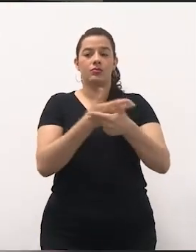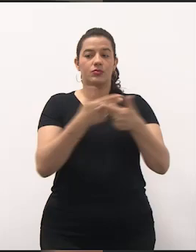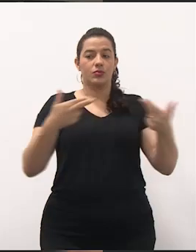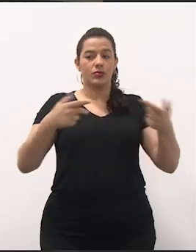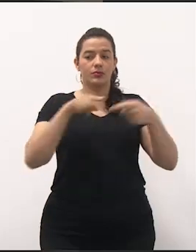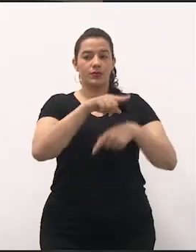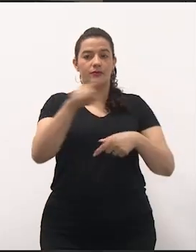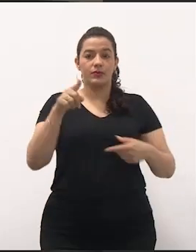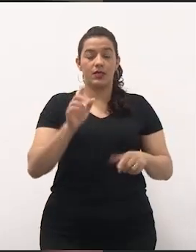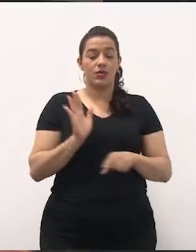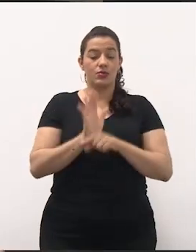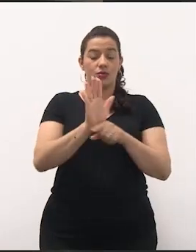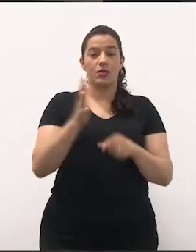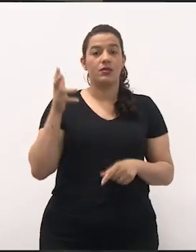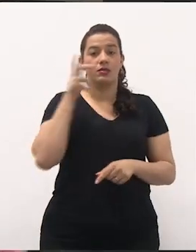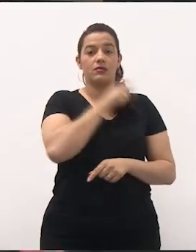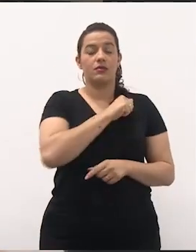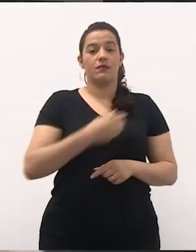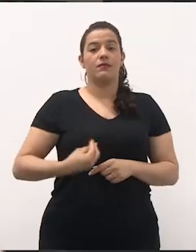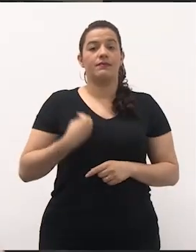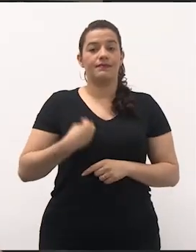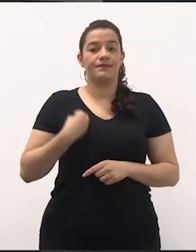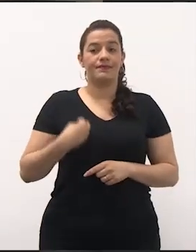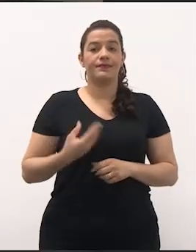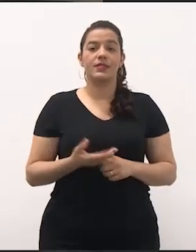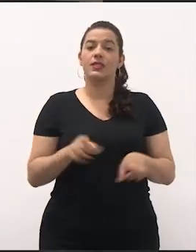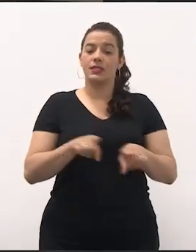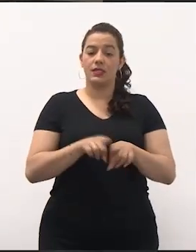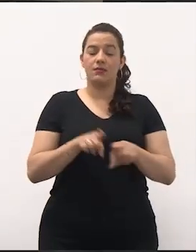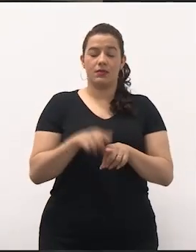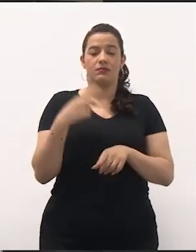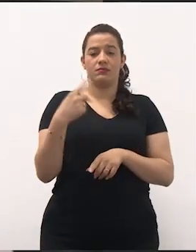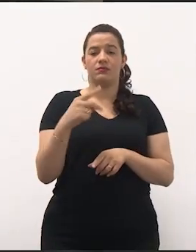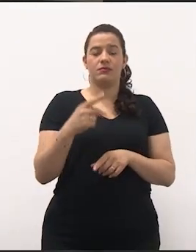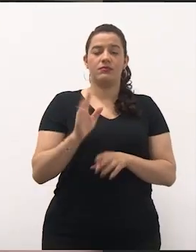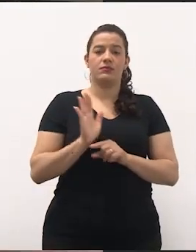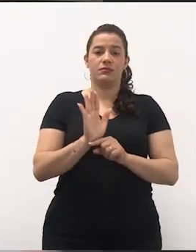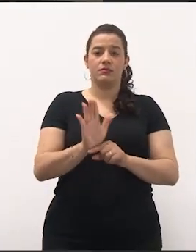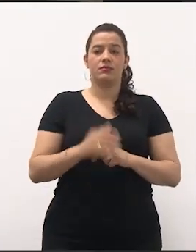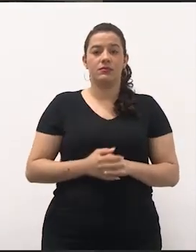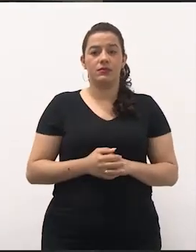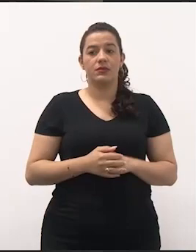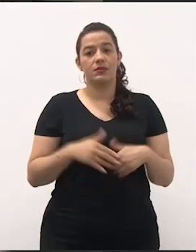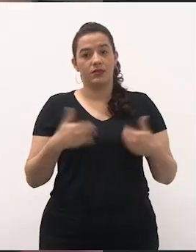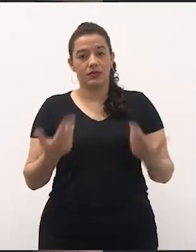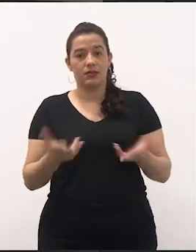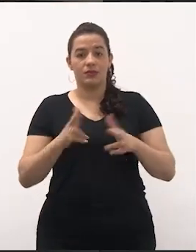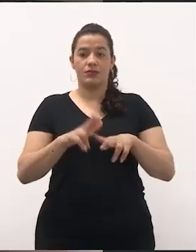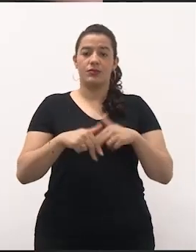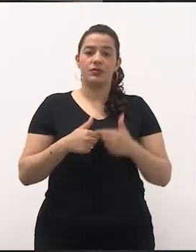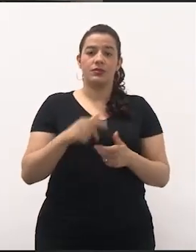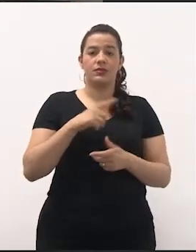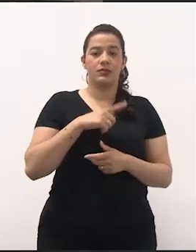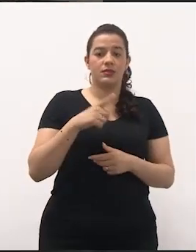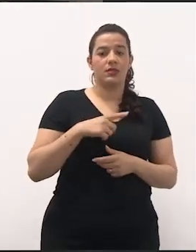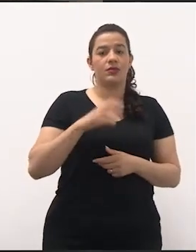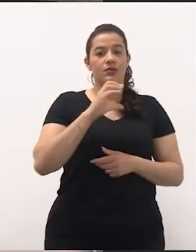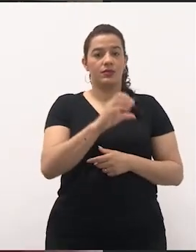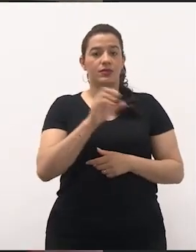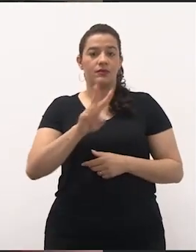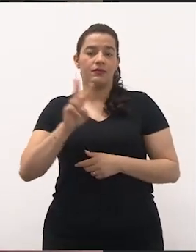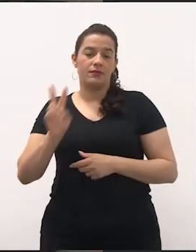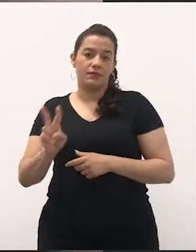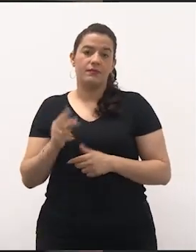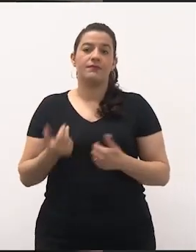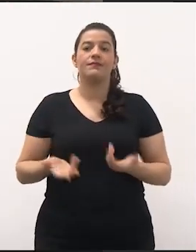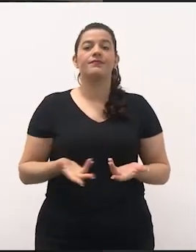para poder salvar vidas também, né? E, de repente, até se ajudar. Então, por isso a gente tem o CVV aí, que é super importante, né? A